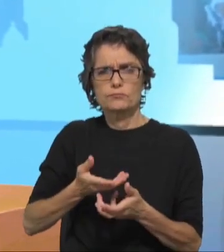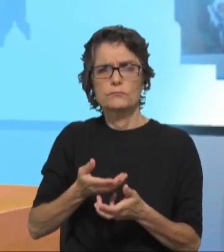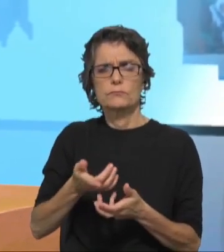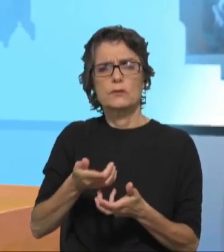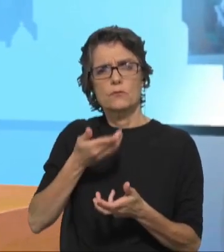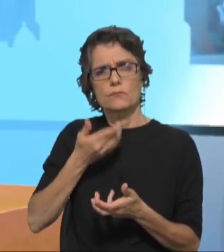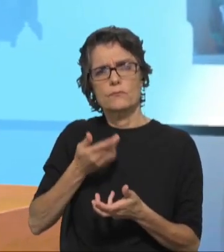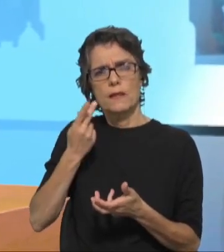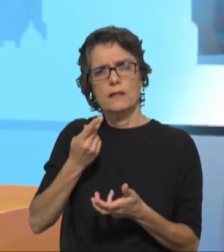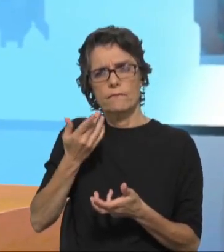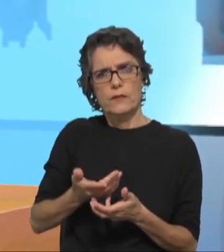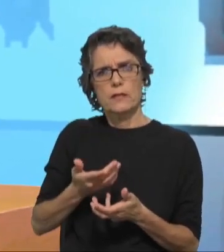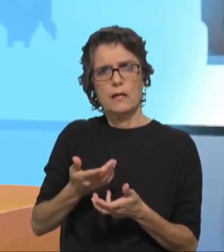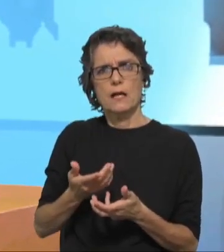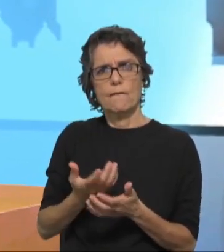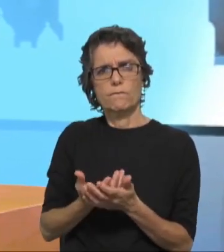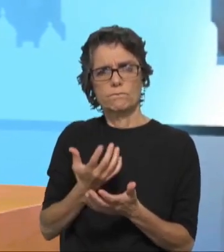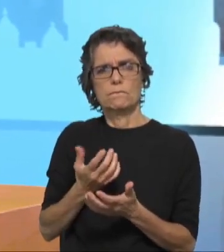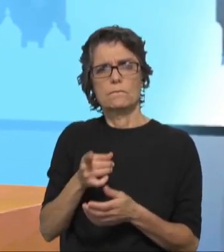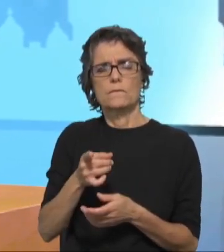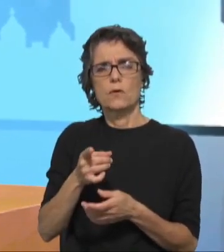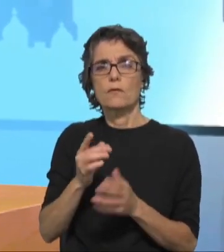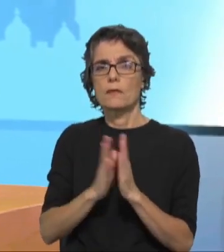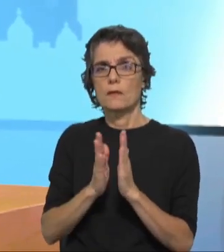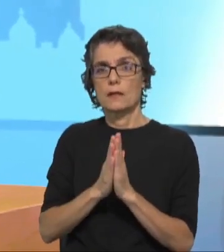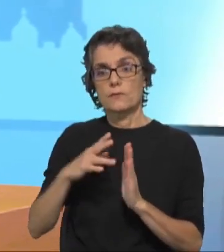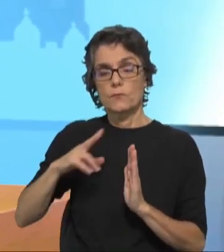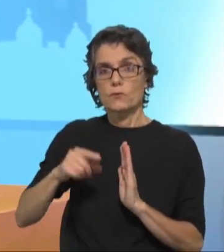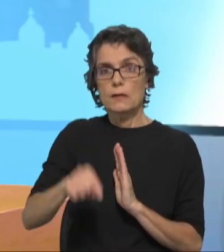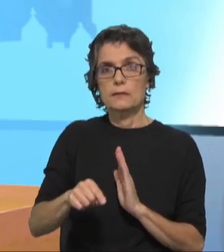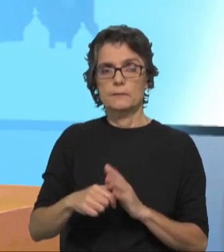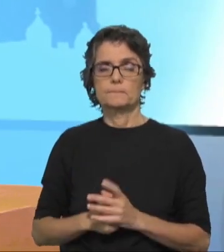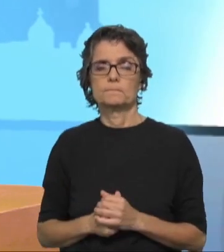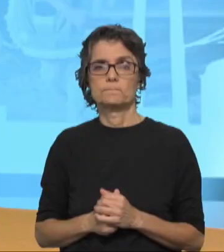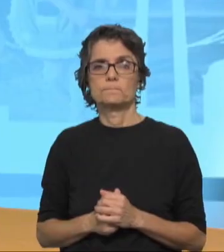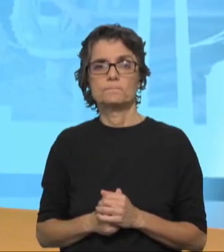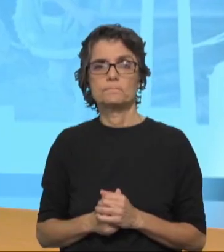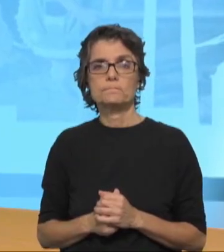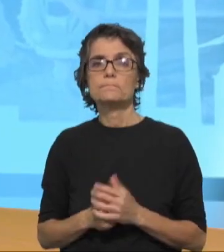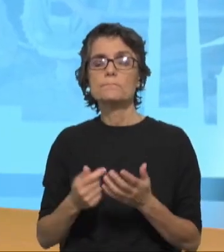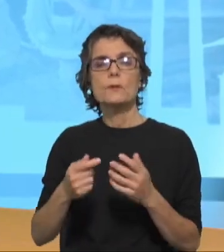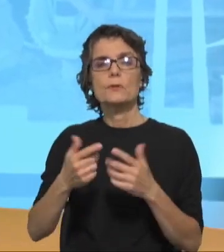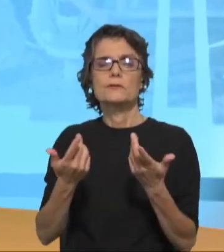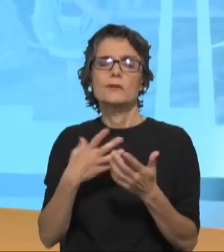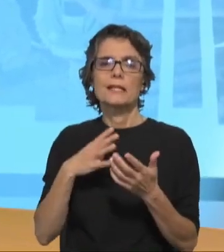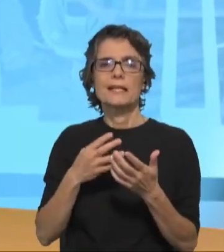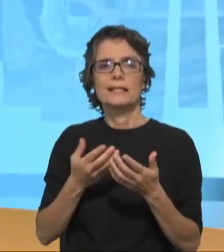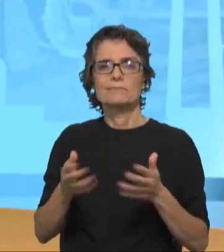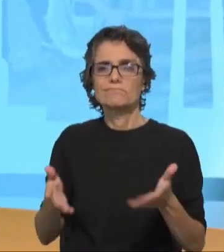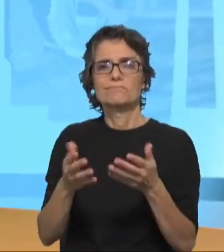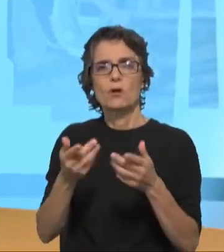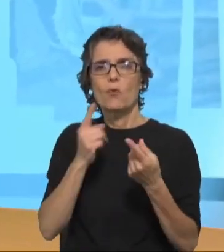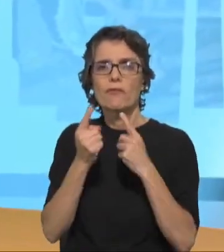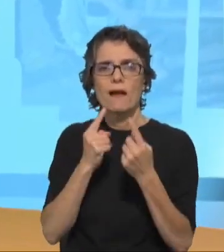uma experiência também daquilo que é a Igreja em Portugal. Muito bem. É um espaço, então, de diálogo, de encontro, de proximidade,